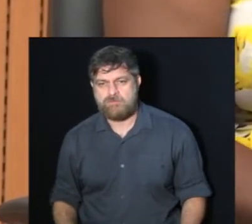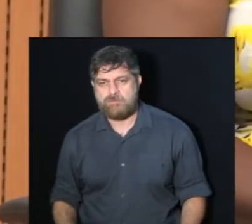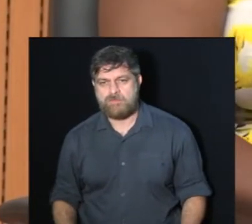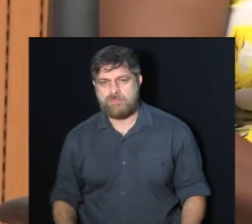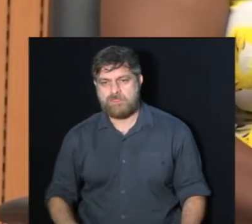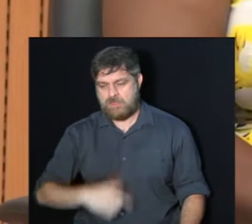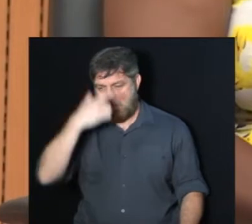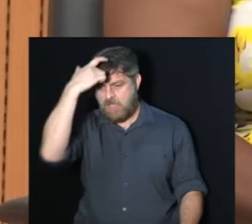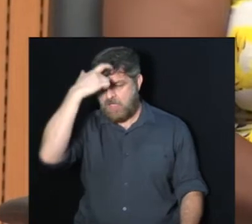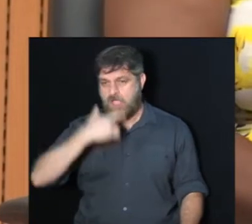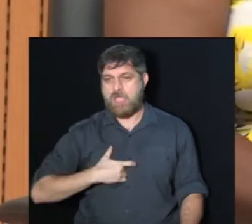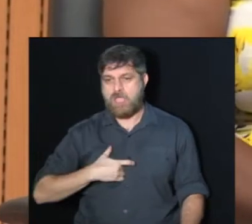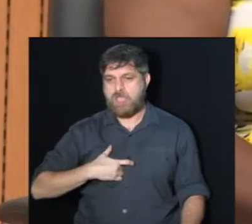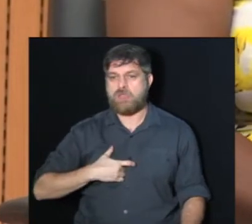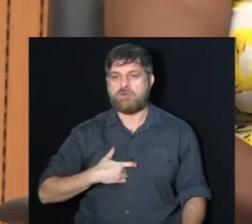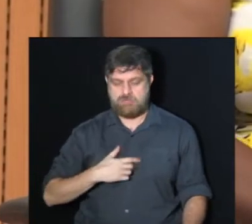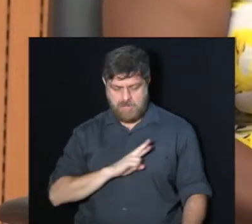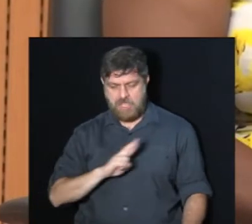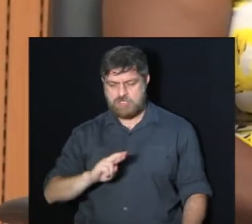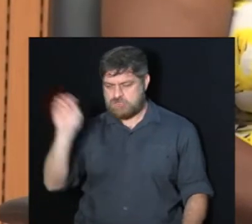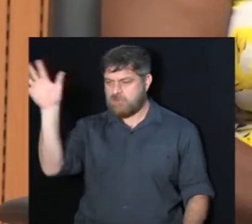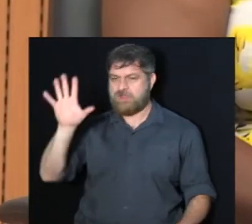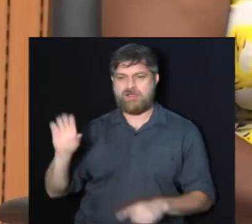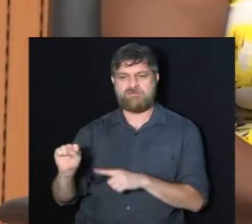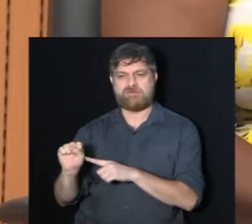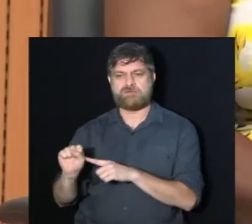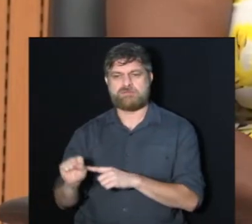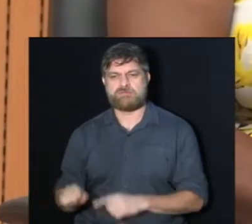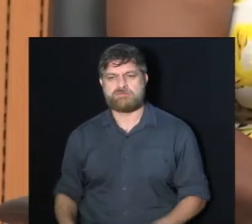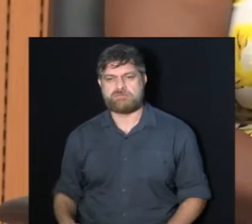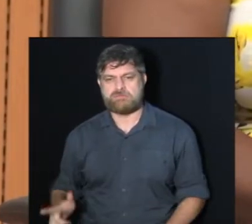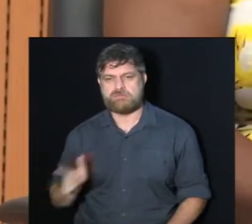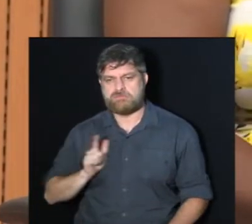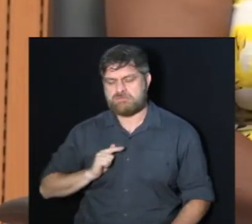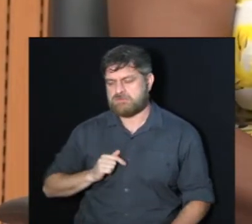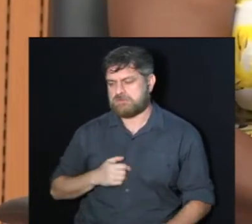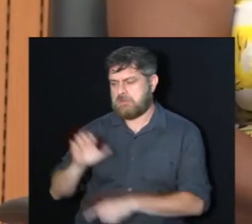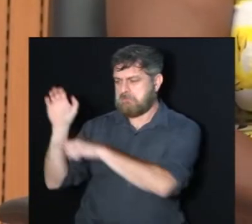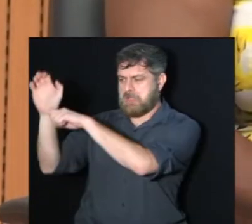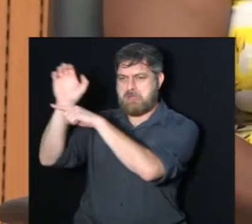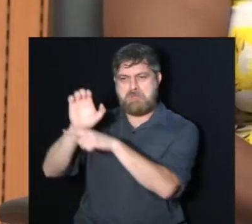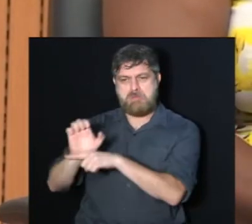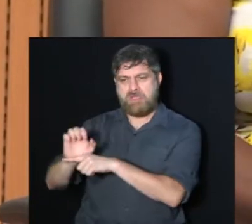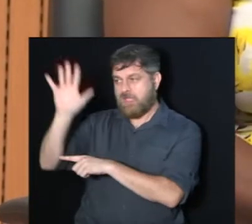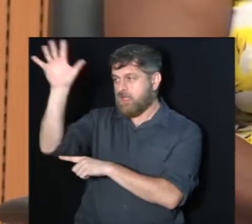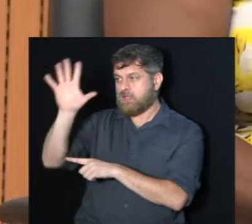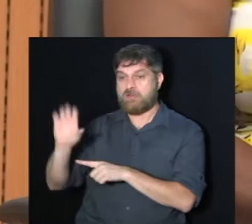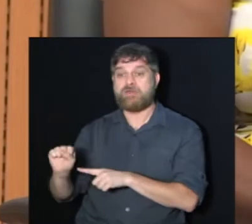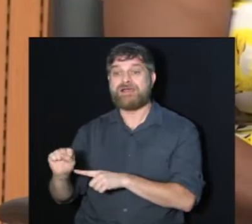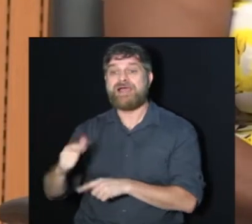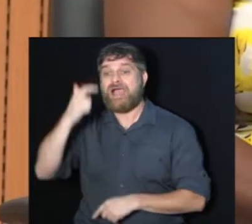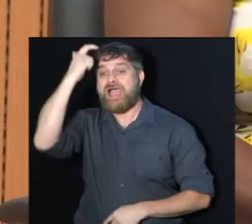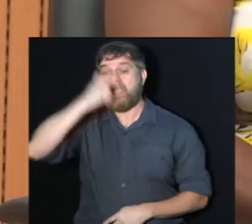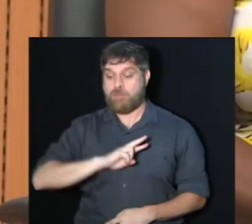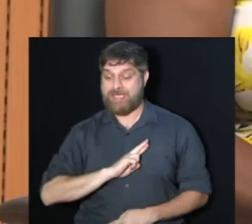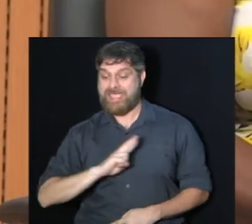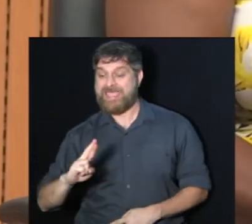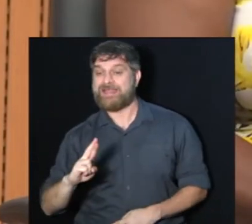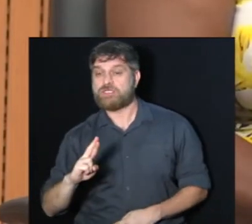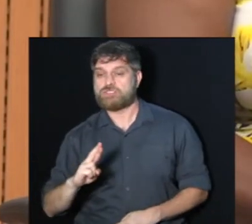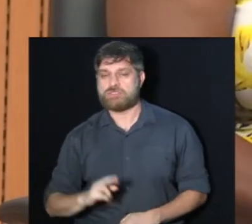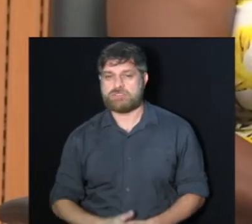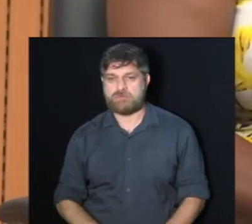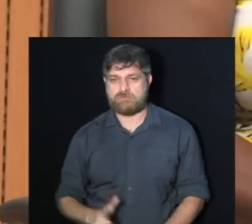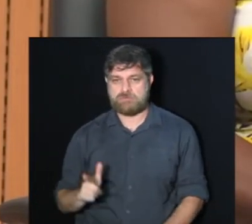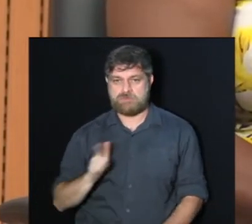sou matriz africana. Eu não sou nem Angola, nem Queto, nem Jeje, nem Umbanda, eu sou de matriz africana. Eu vim